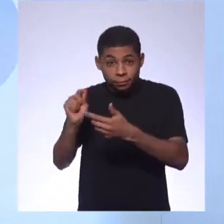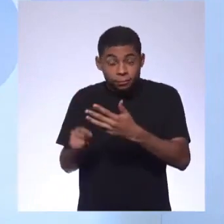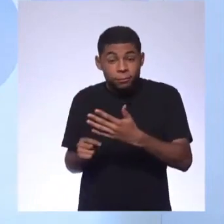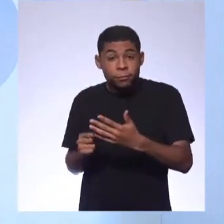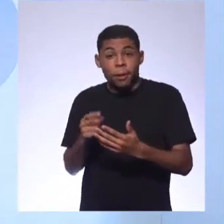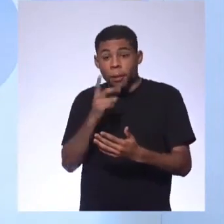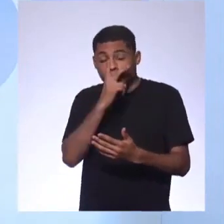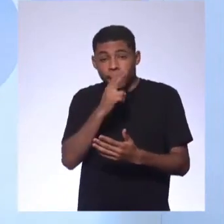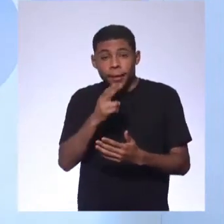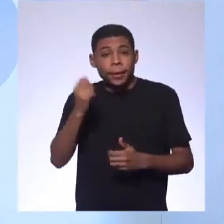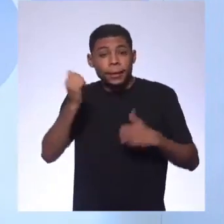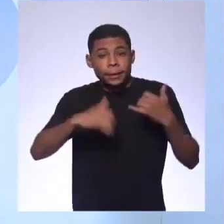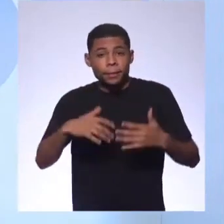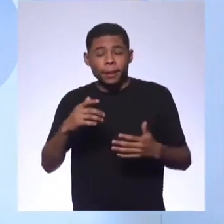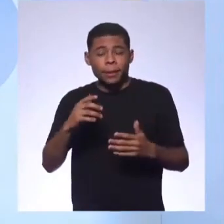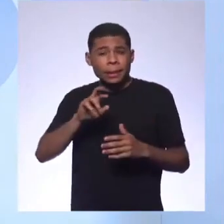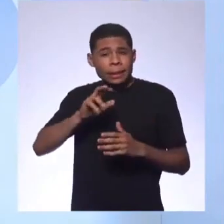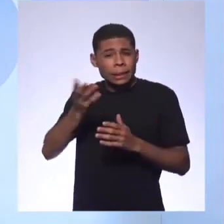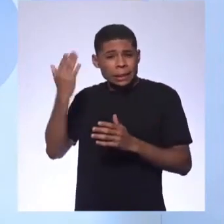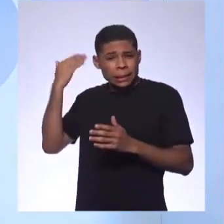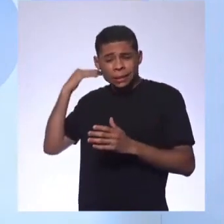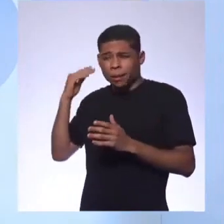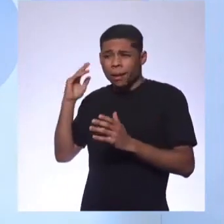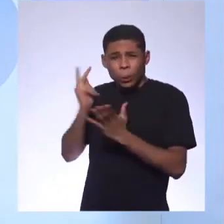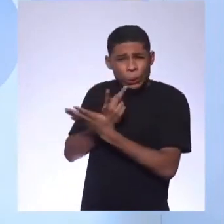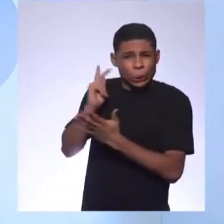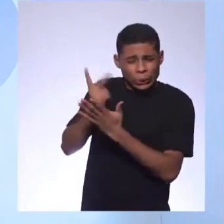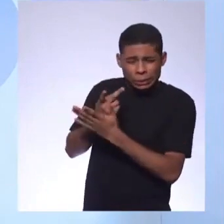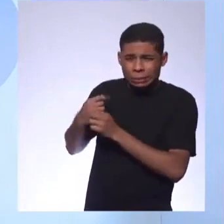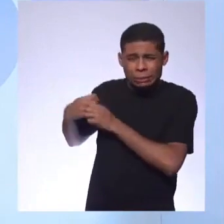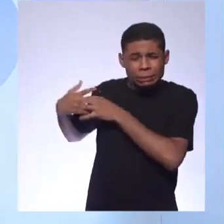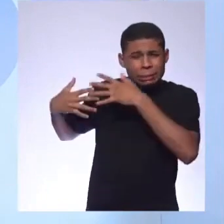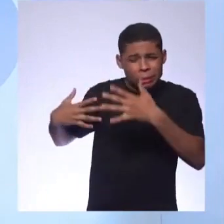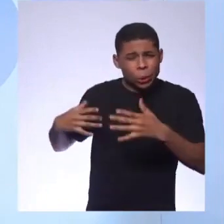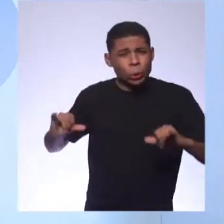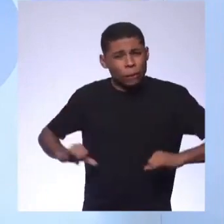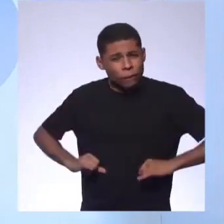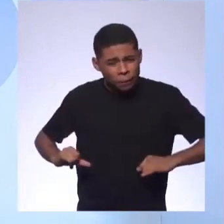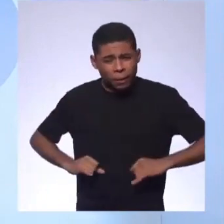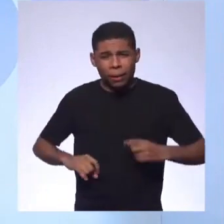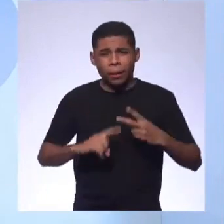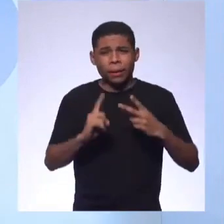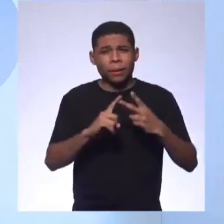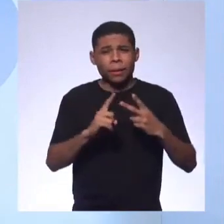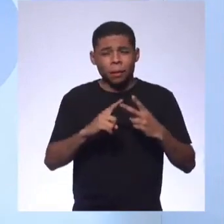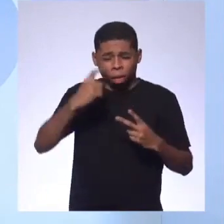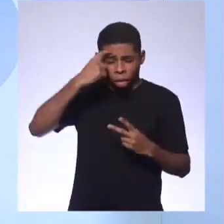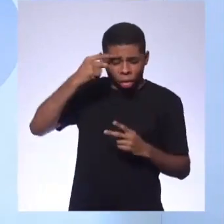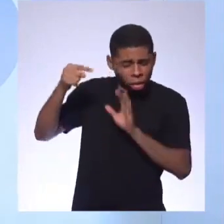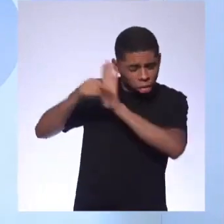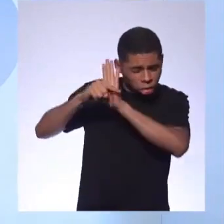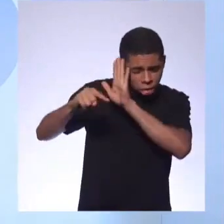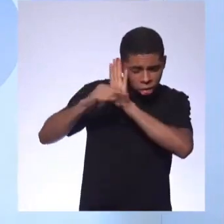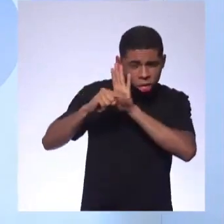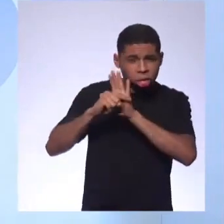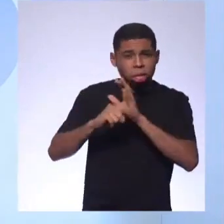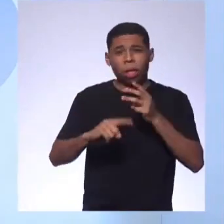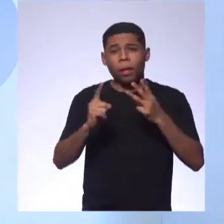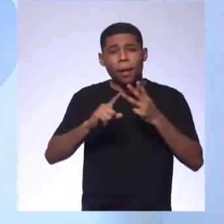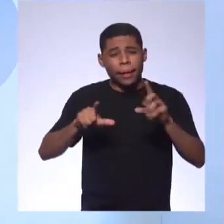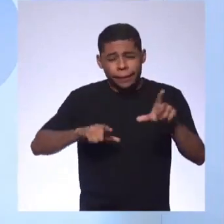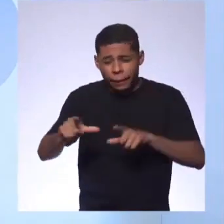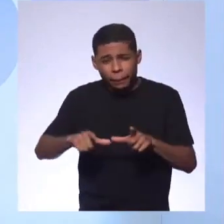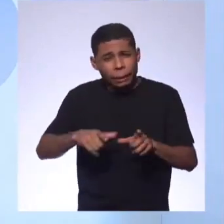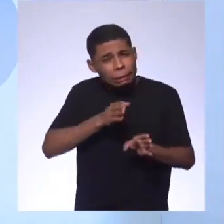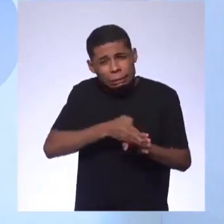respeito aos percalços na trajetória, sofrimento, pessimismo, trabalho